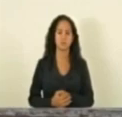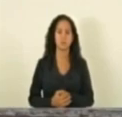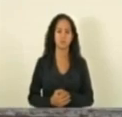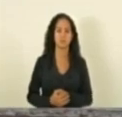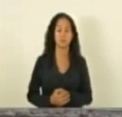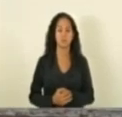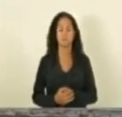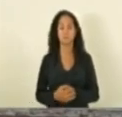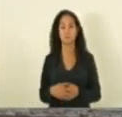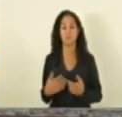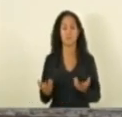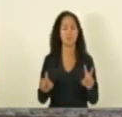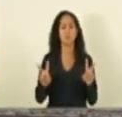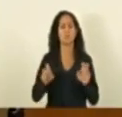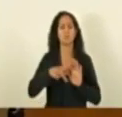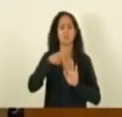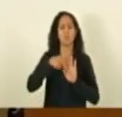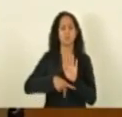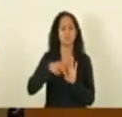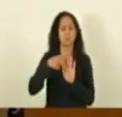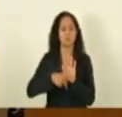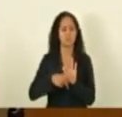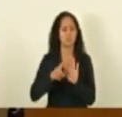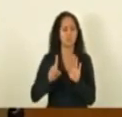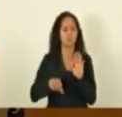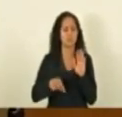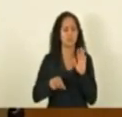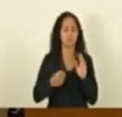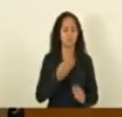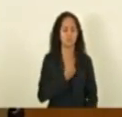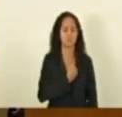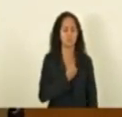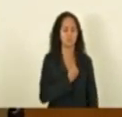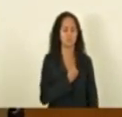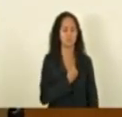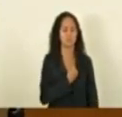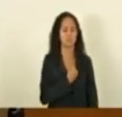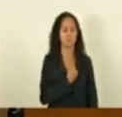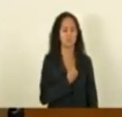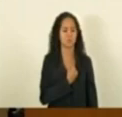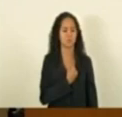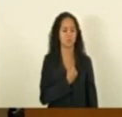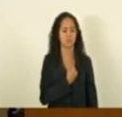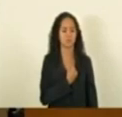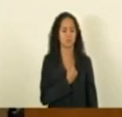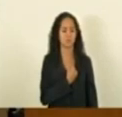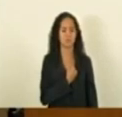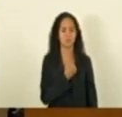Okay. Bom, trata-se do projeto de número